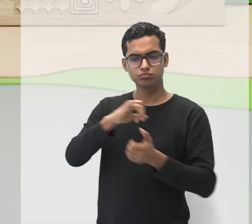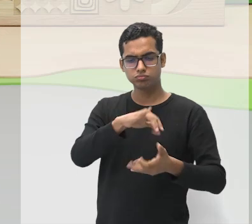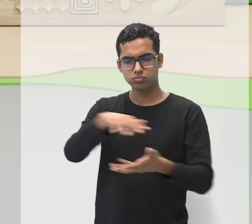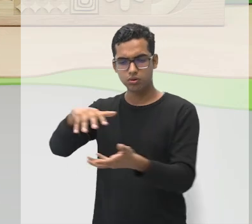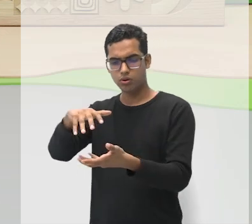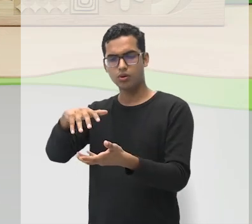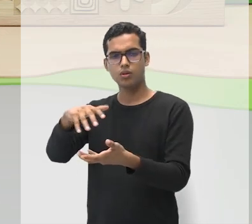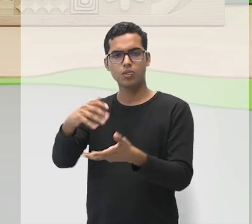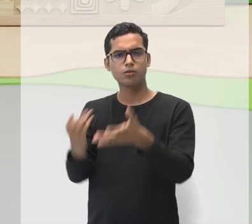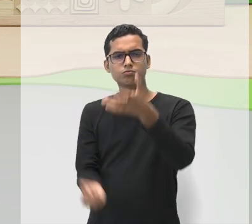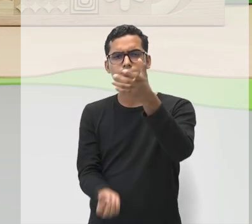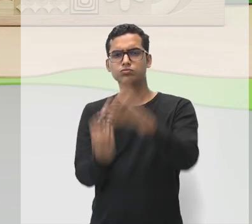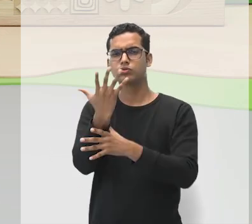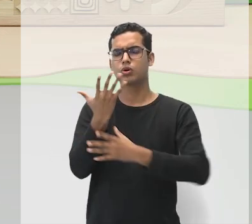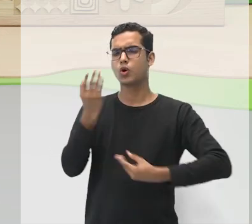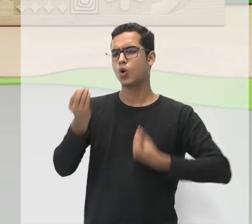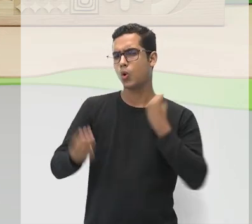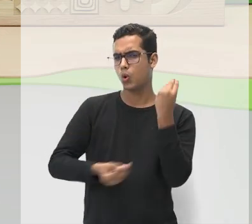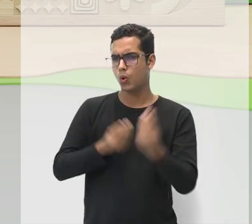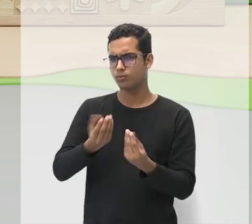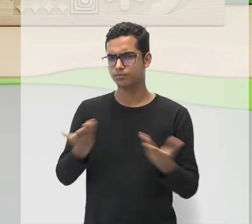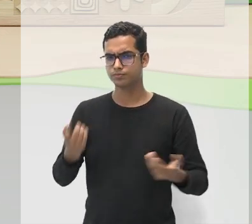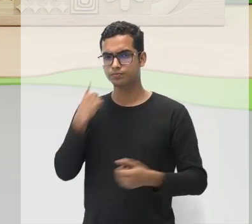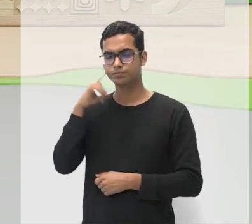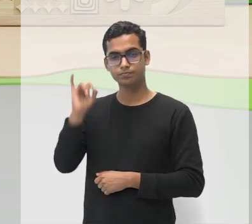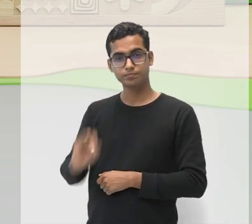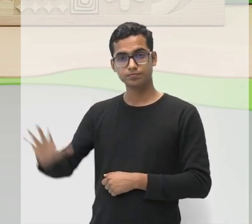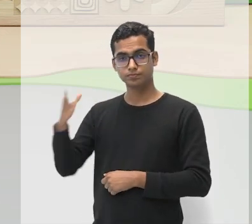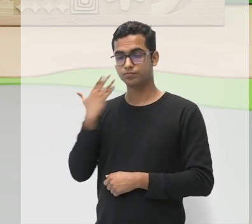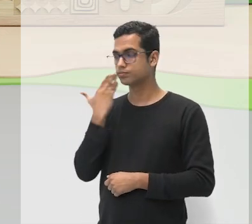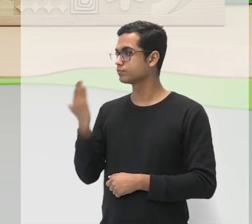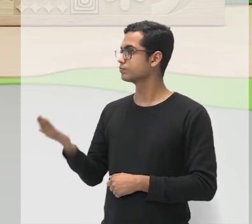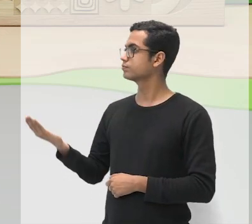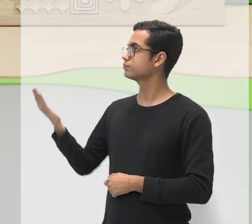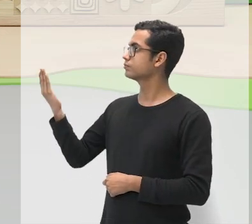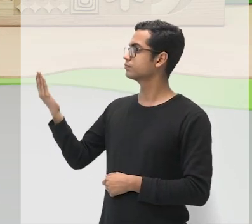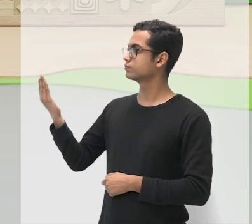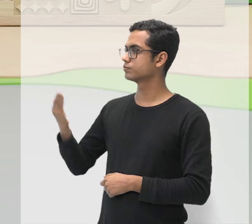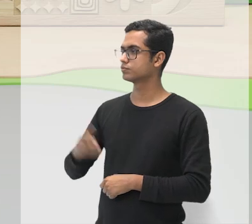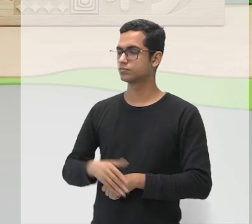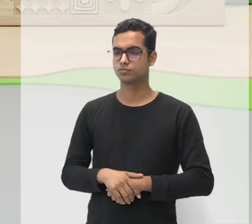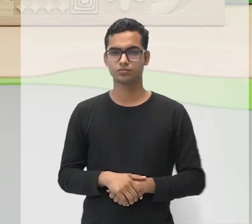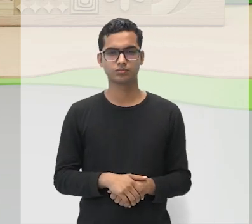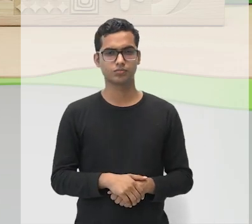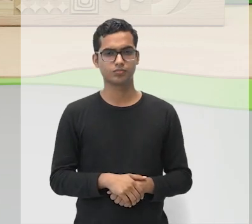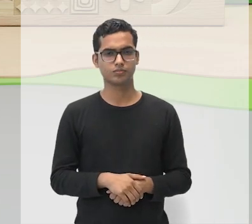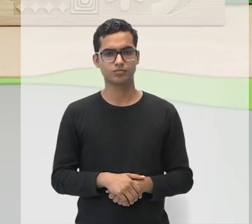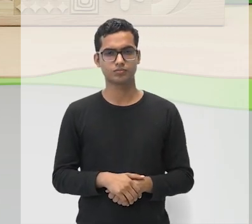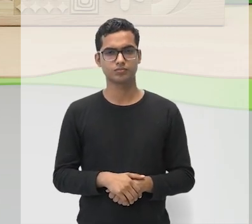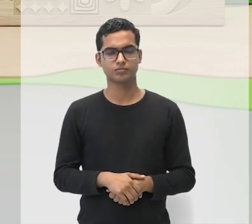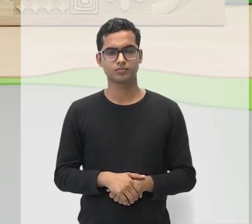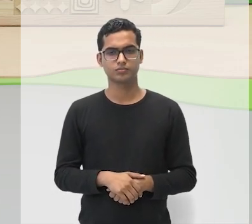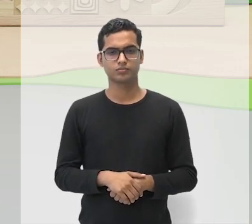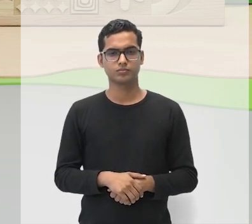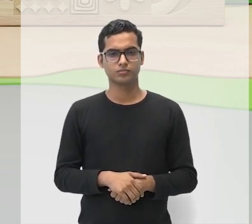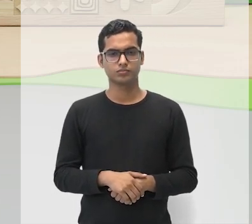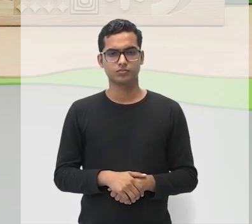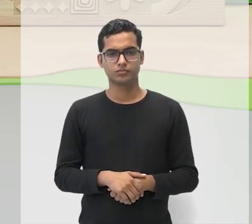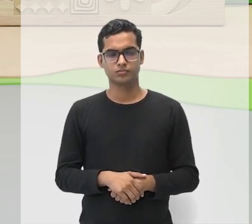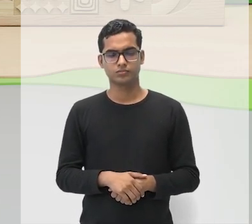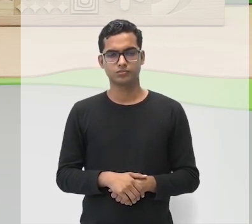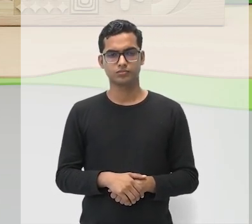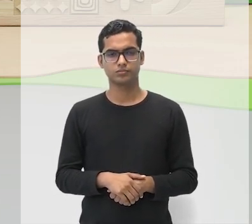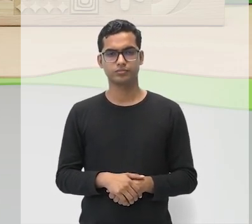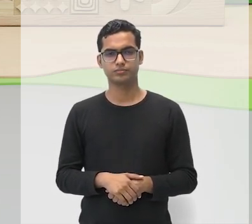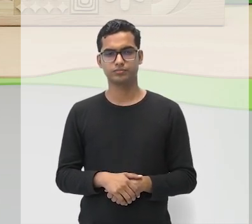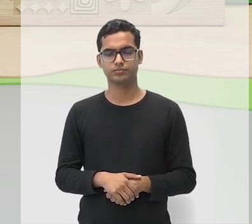surgiu. Então, nós vemos aqui na imagem, né, o início, que é